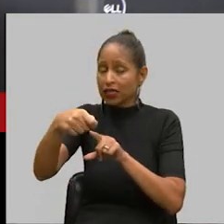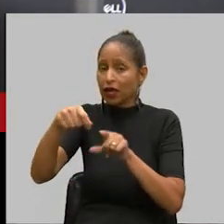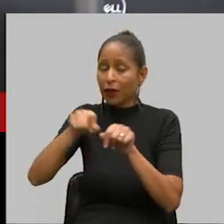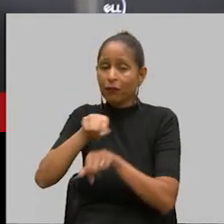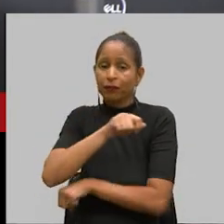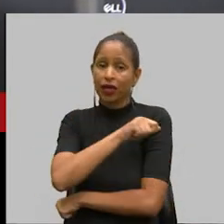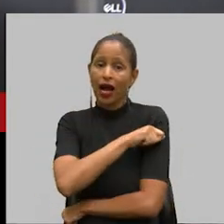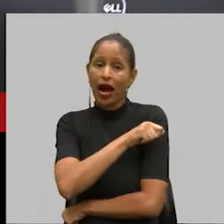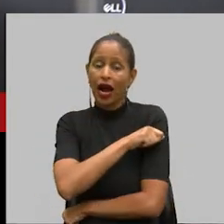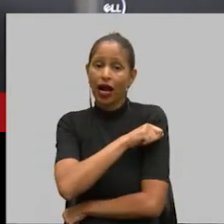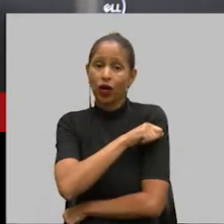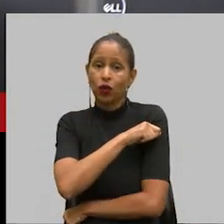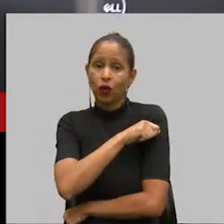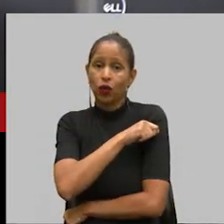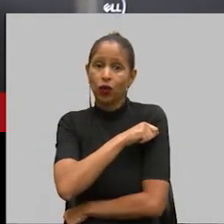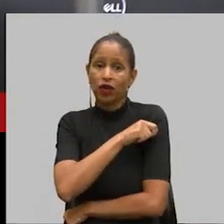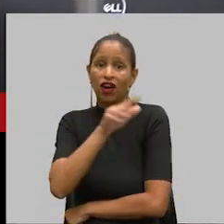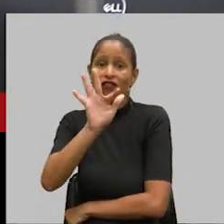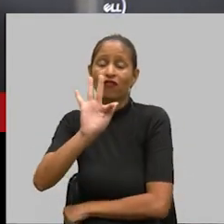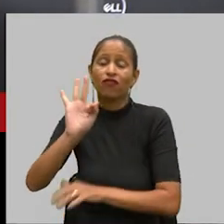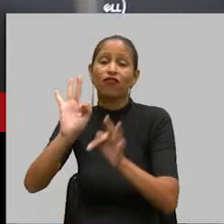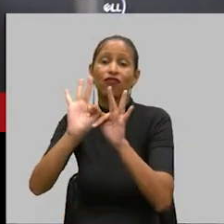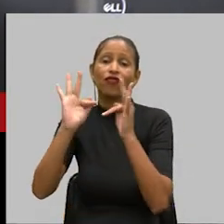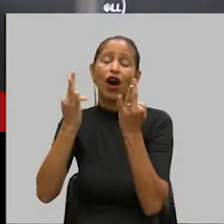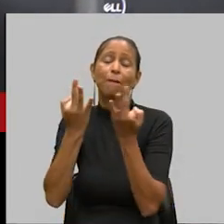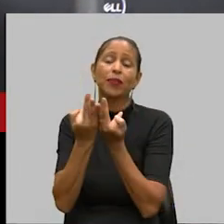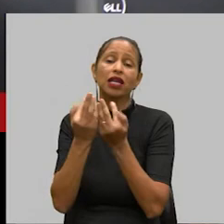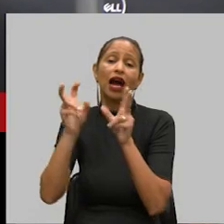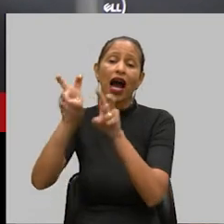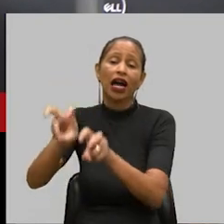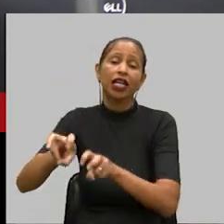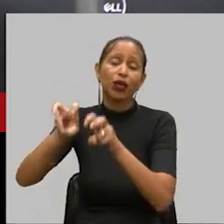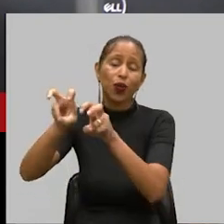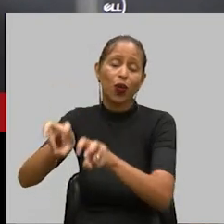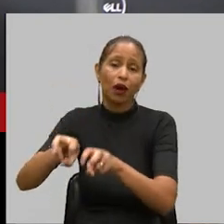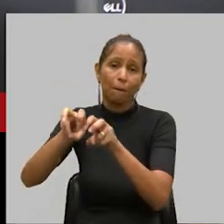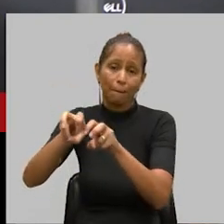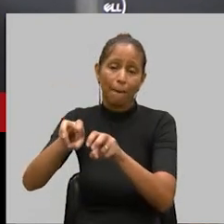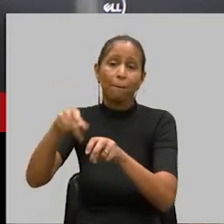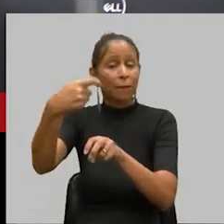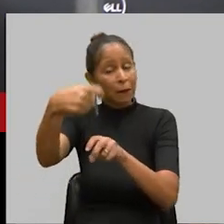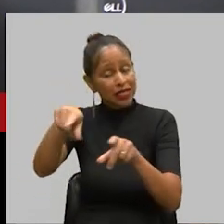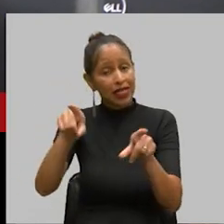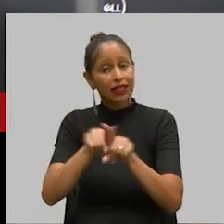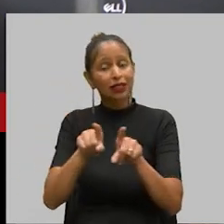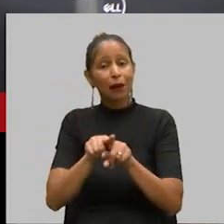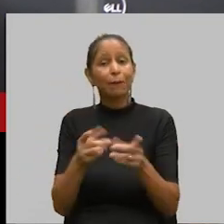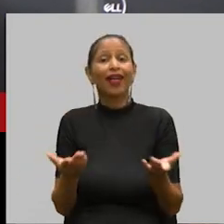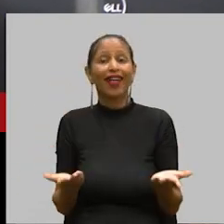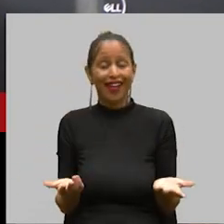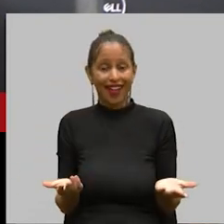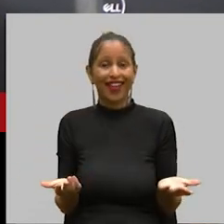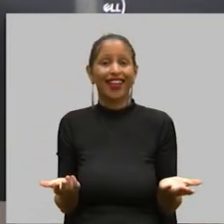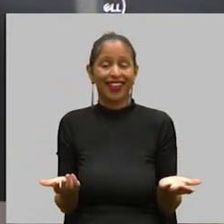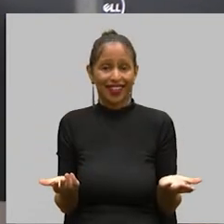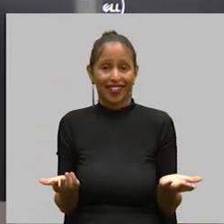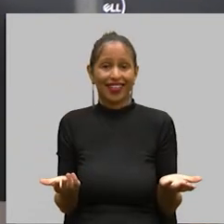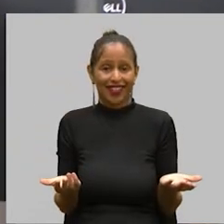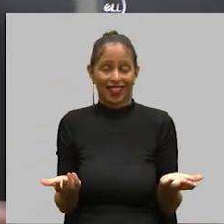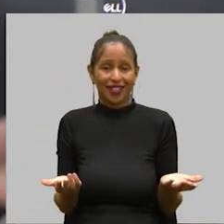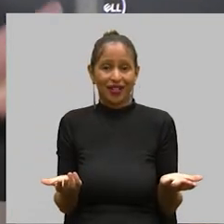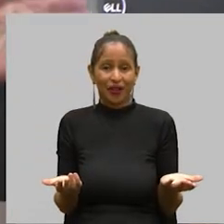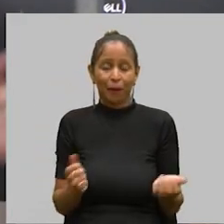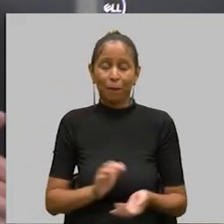alunos estudantes da escola fam agrícola porque nós precisamos colocá-los também neste e arcar com esse